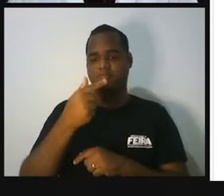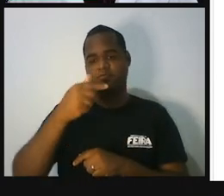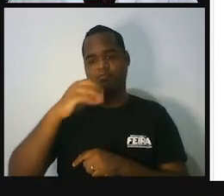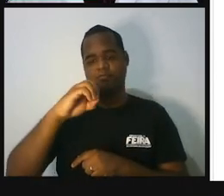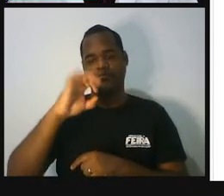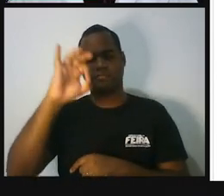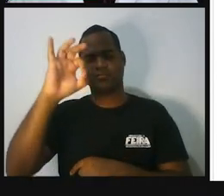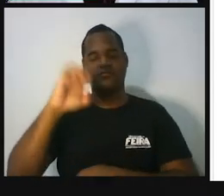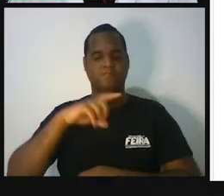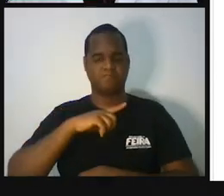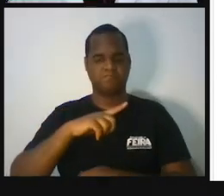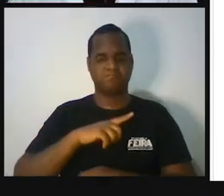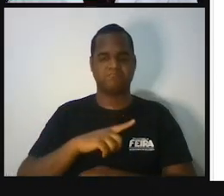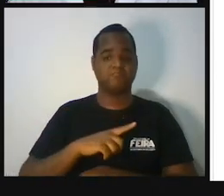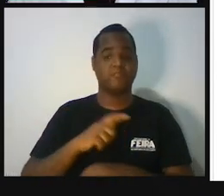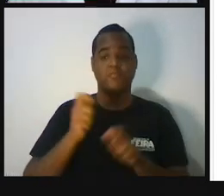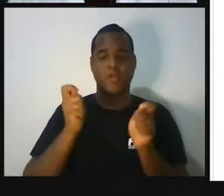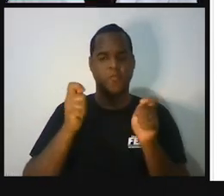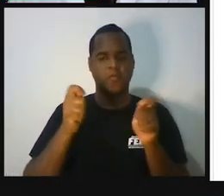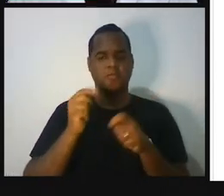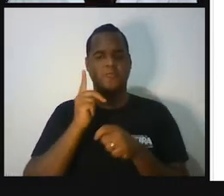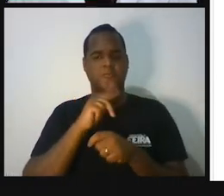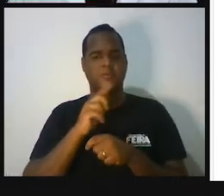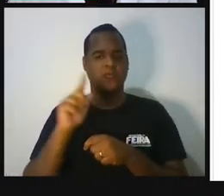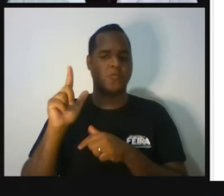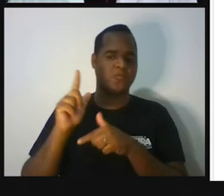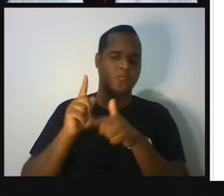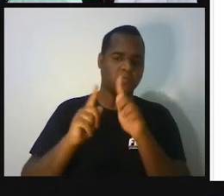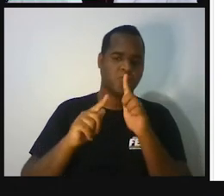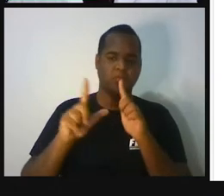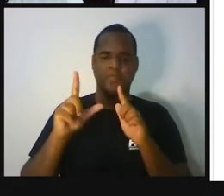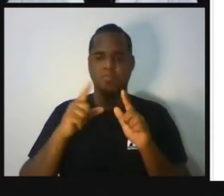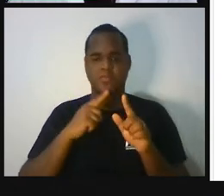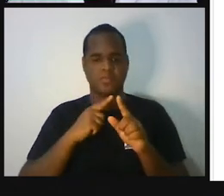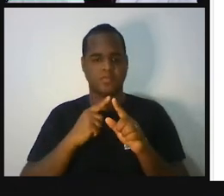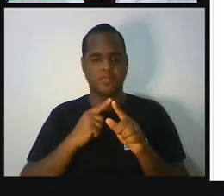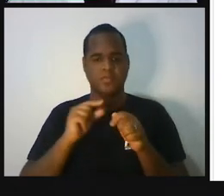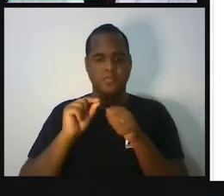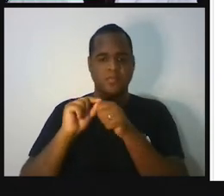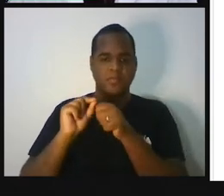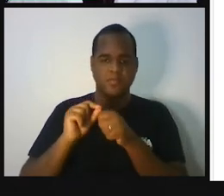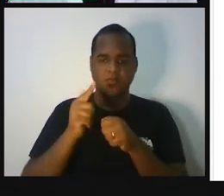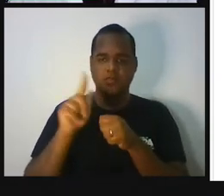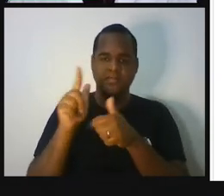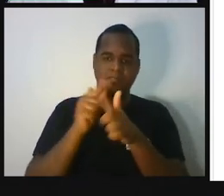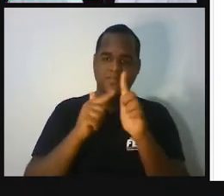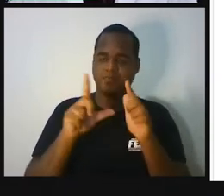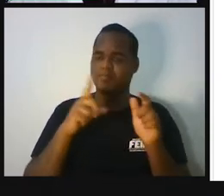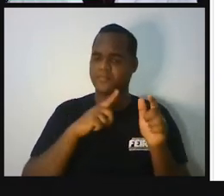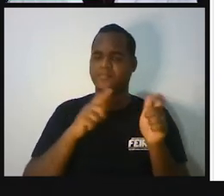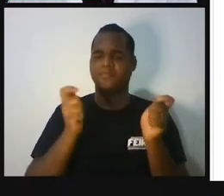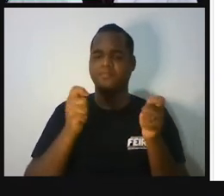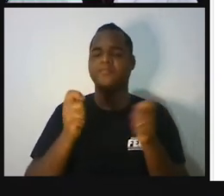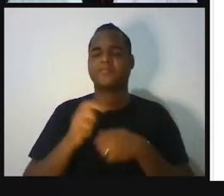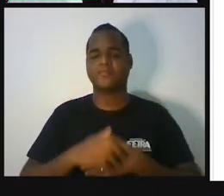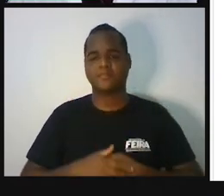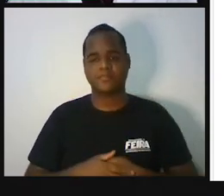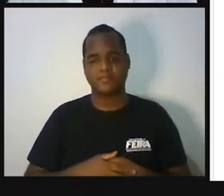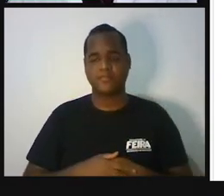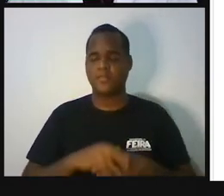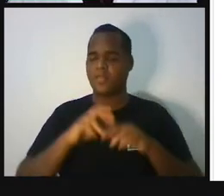270 graus e dá para gente fazer ovo né dá para gente fazer um monte um monte